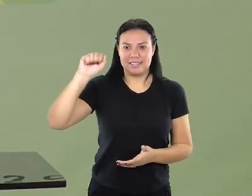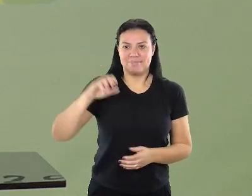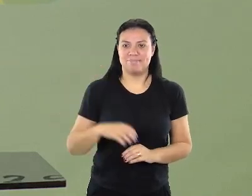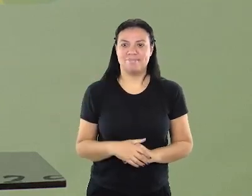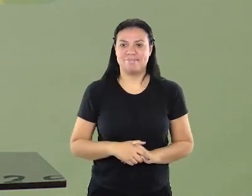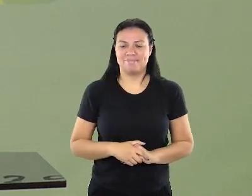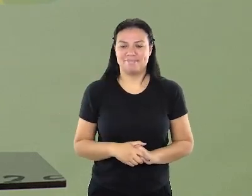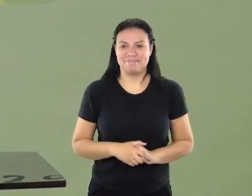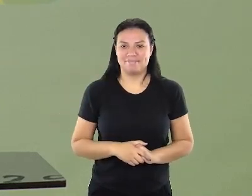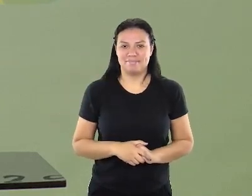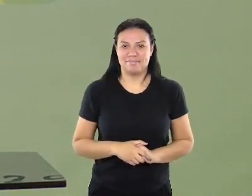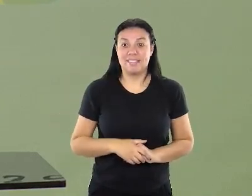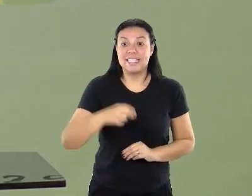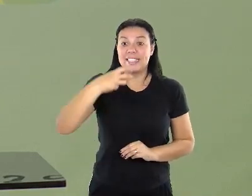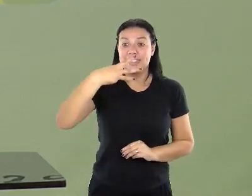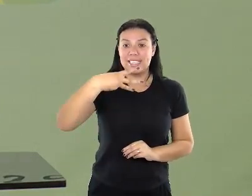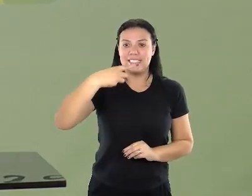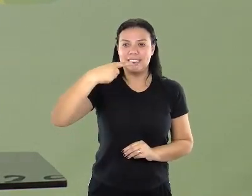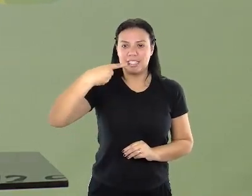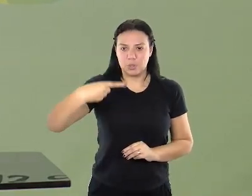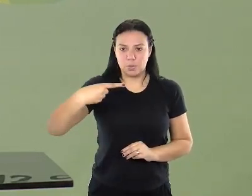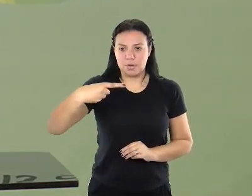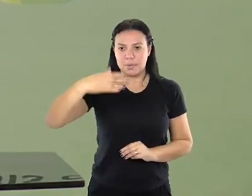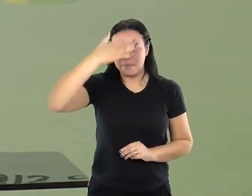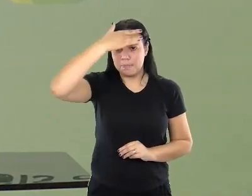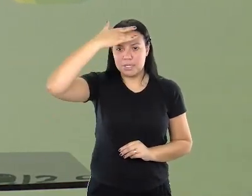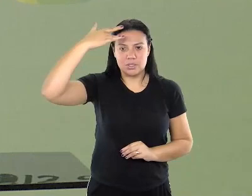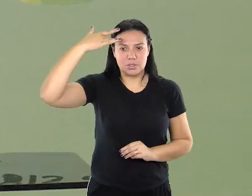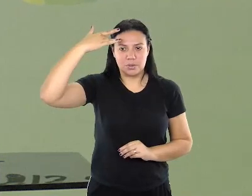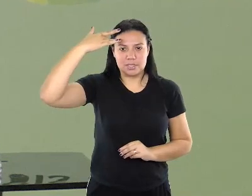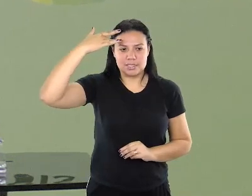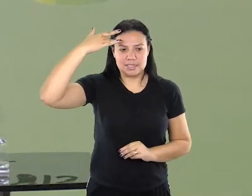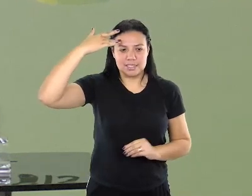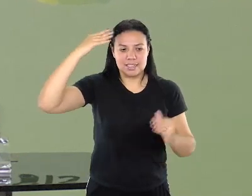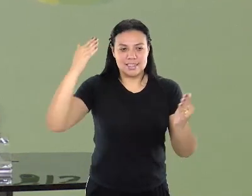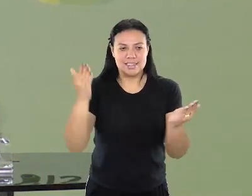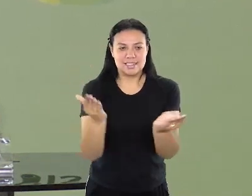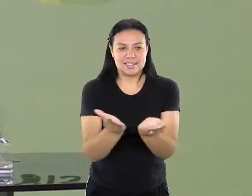quanto? 31. Esse ano já.